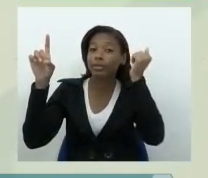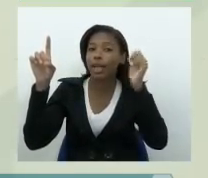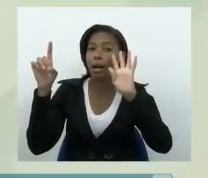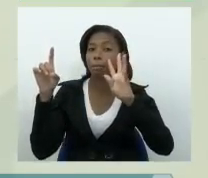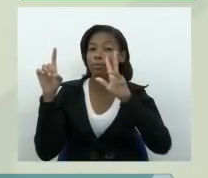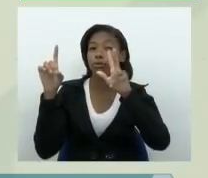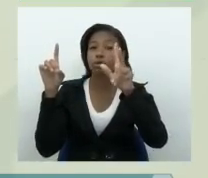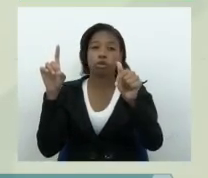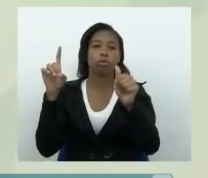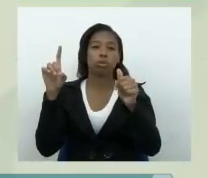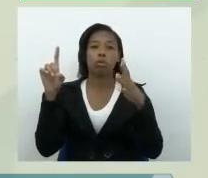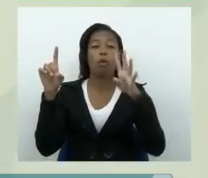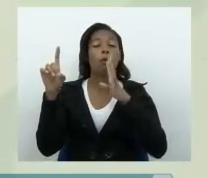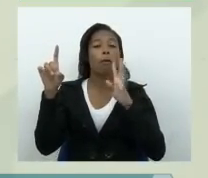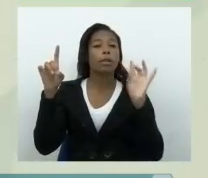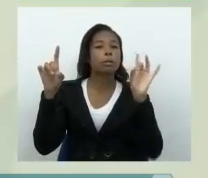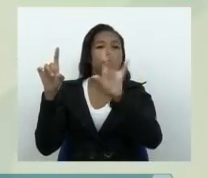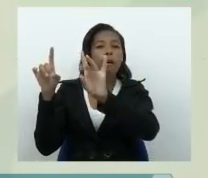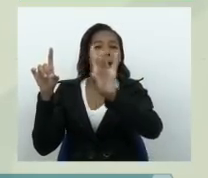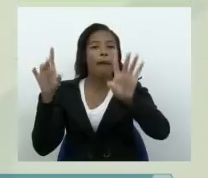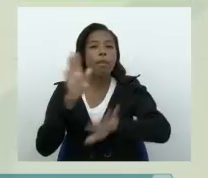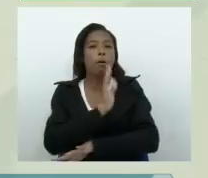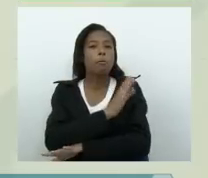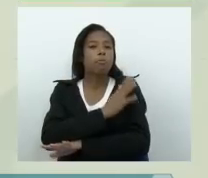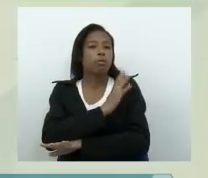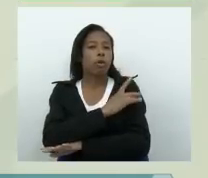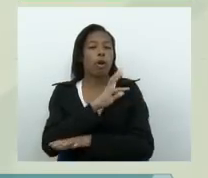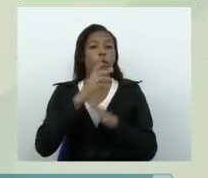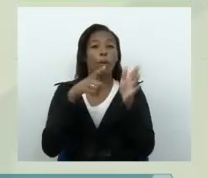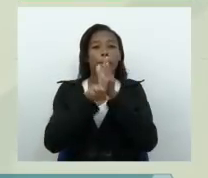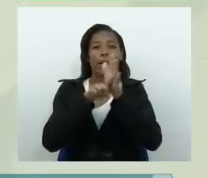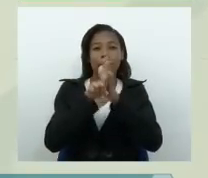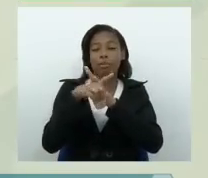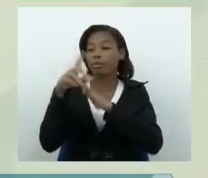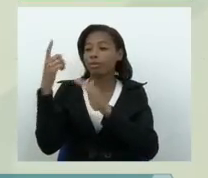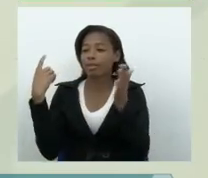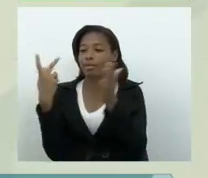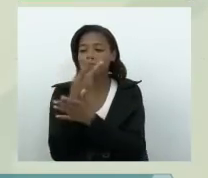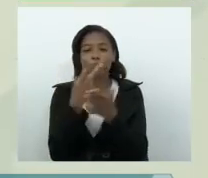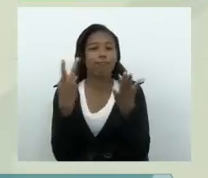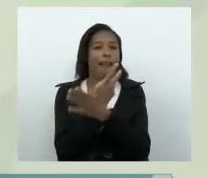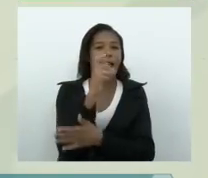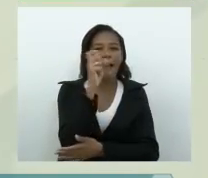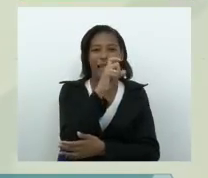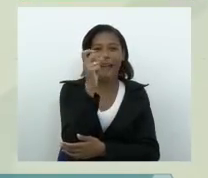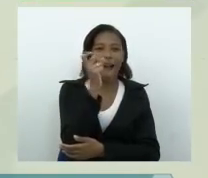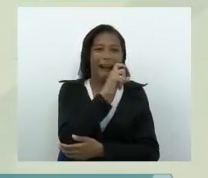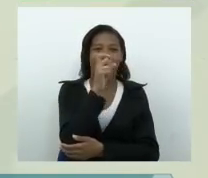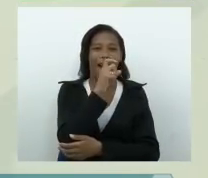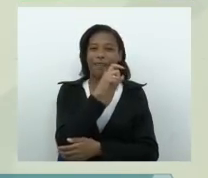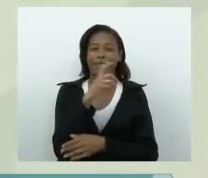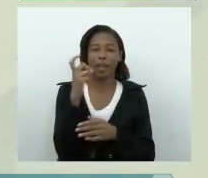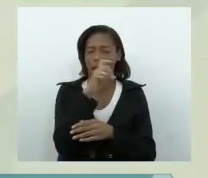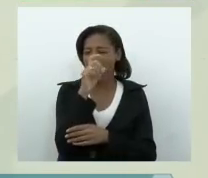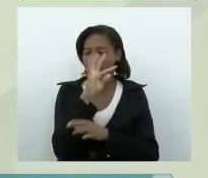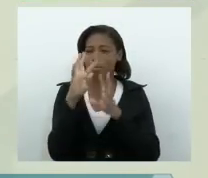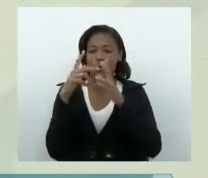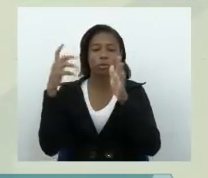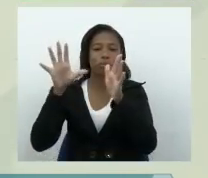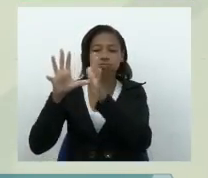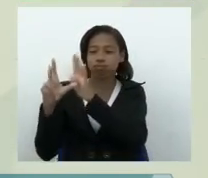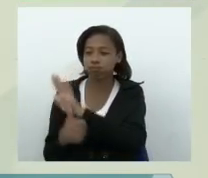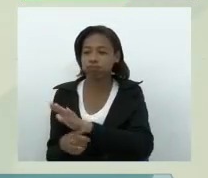está presente e sabe o coração de cada um. As pesquisas são mentirosas. É uma farsa política de milhões de reais